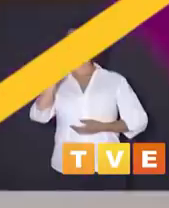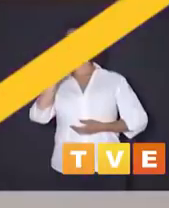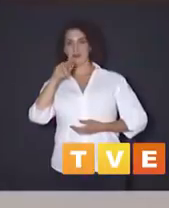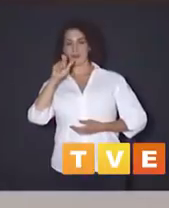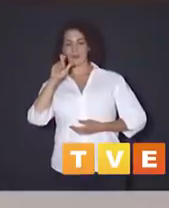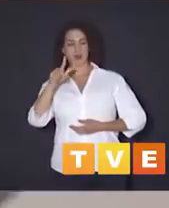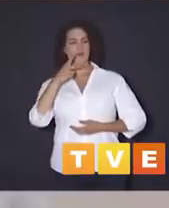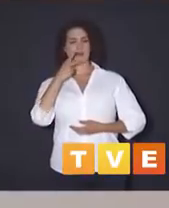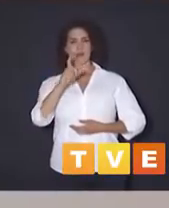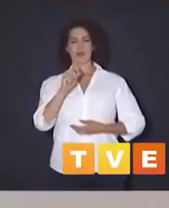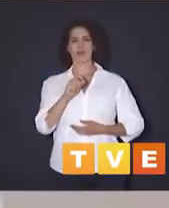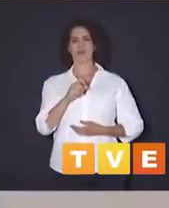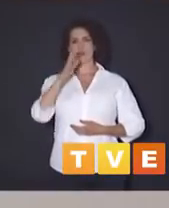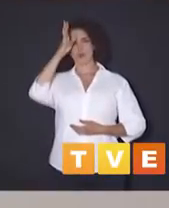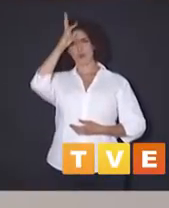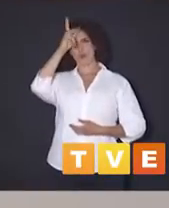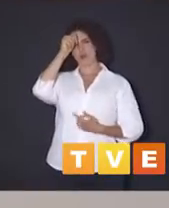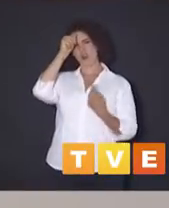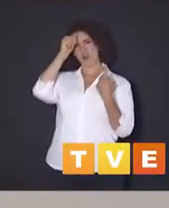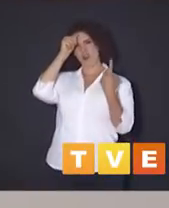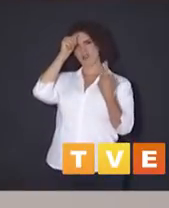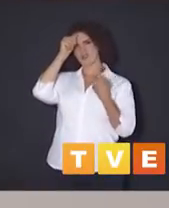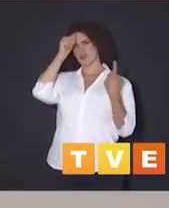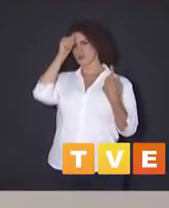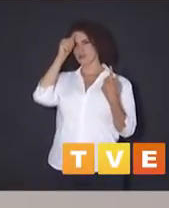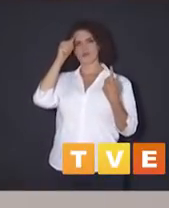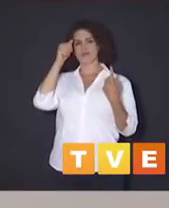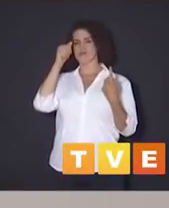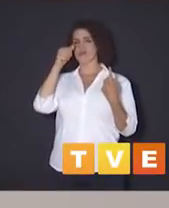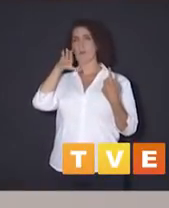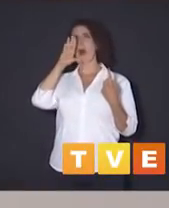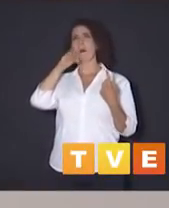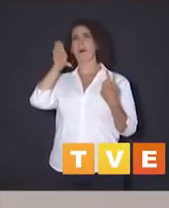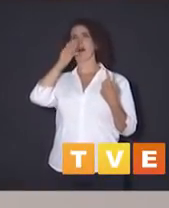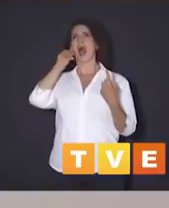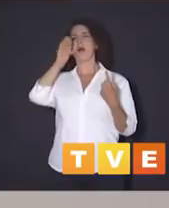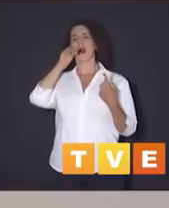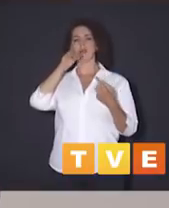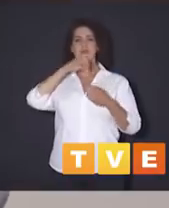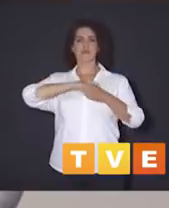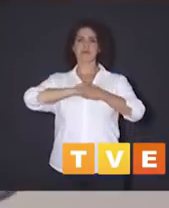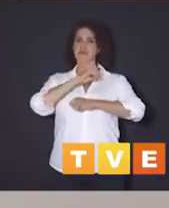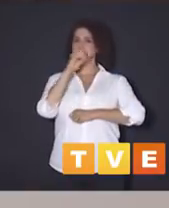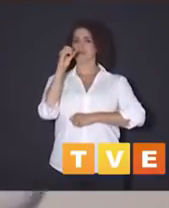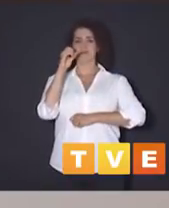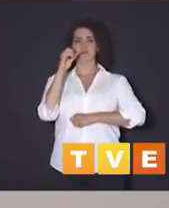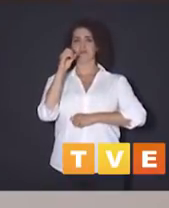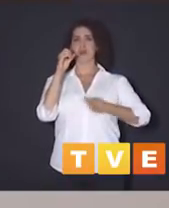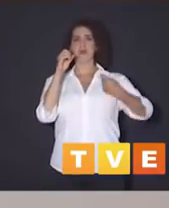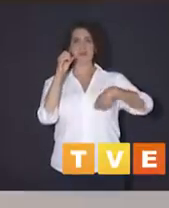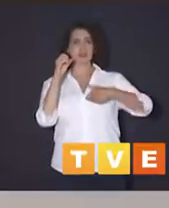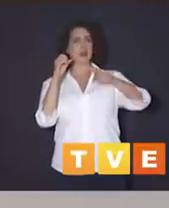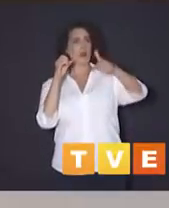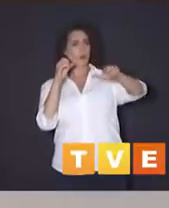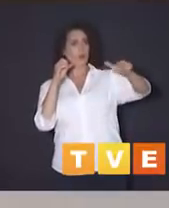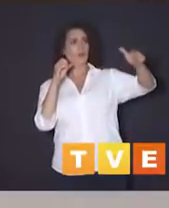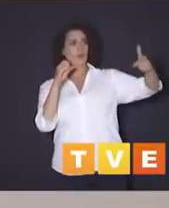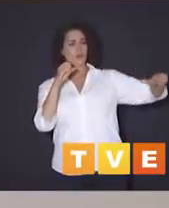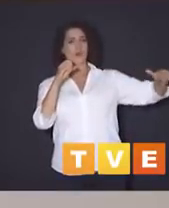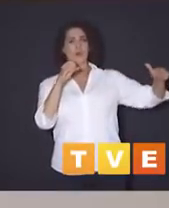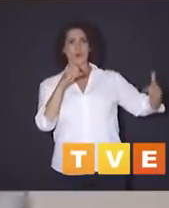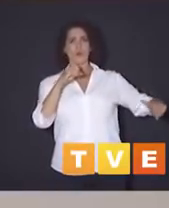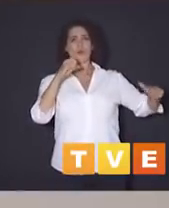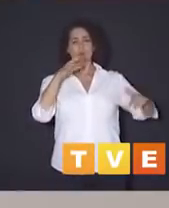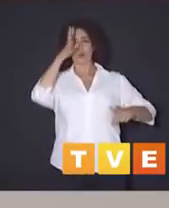um galo sozinho não tece uma manhã ele precisará sempre de outros galos de um que apanha esse